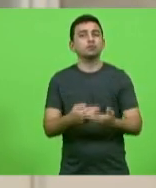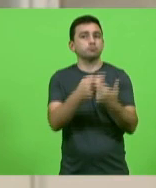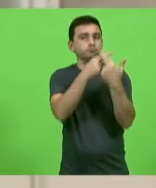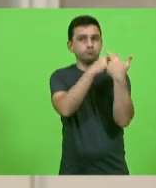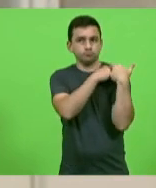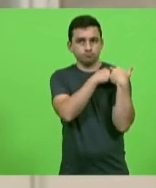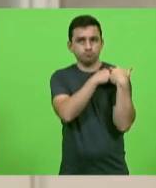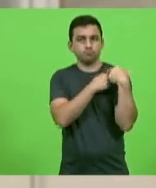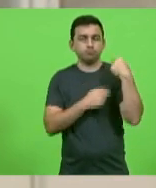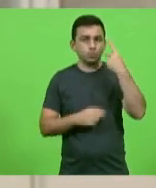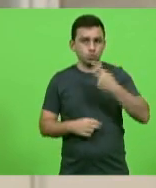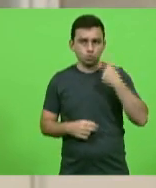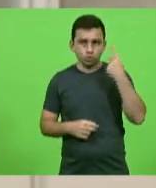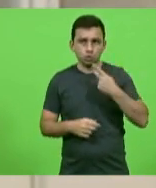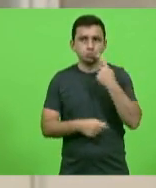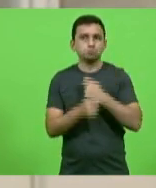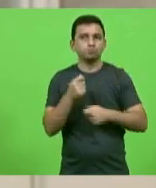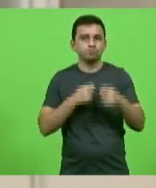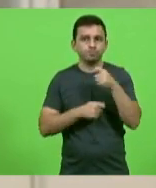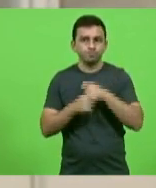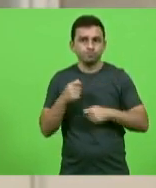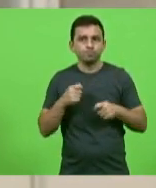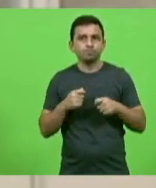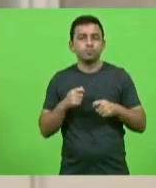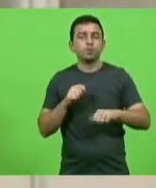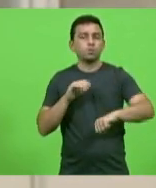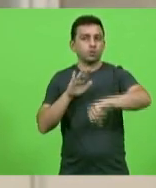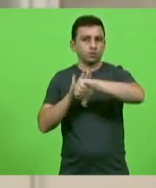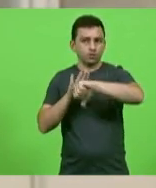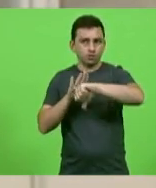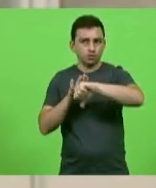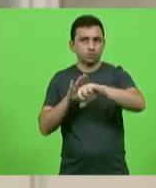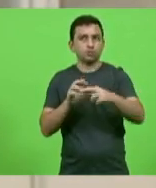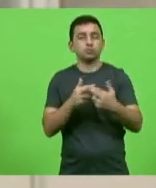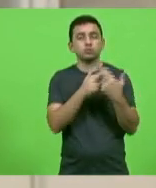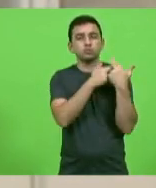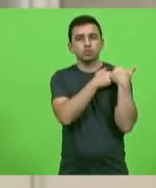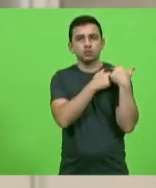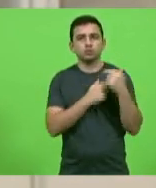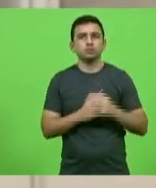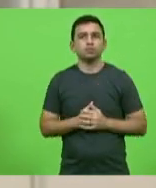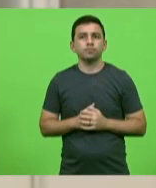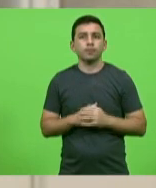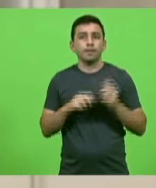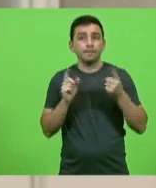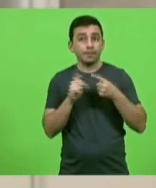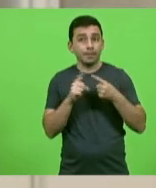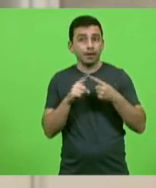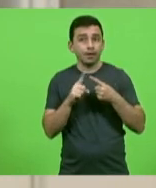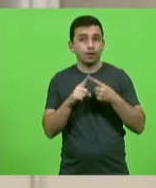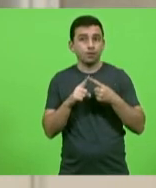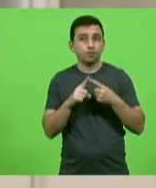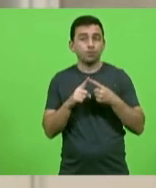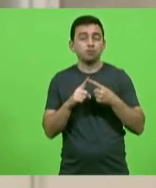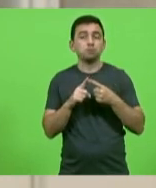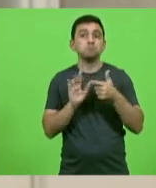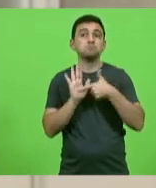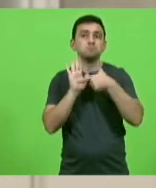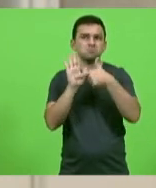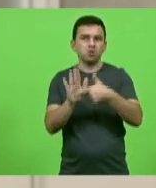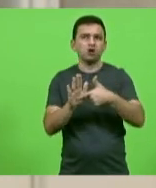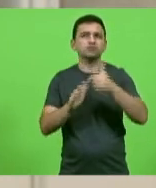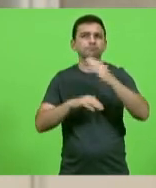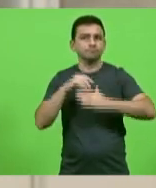responsabilização político-administrativa pelo crime de responsabilidade uma pela demonstração